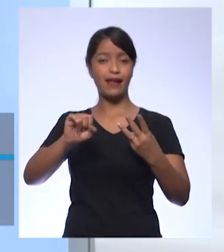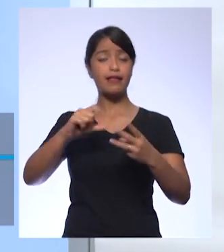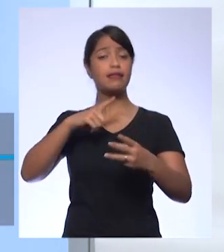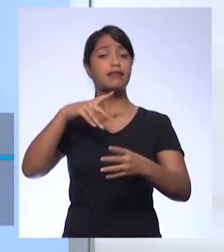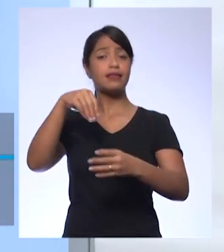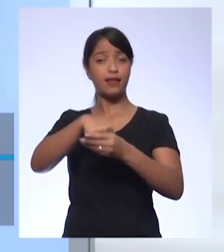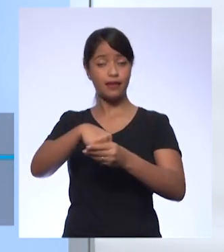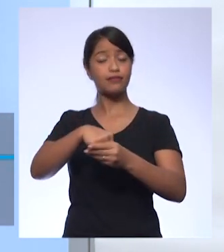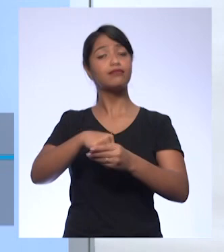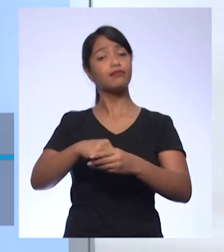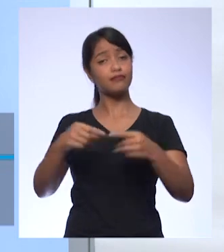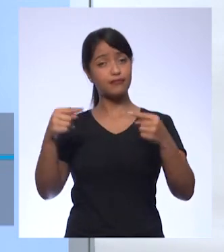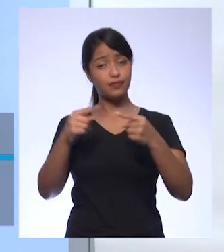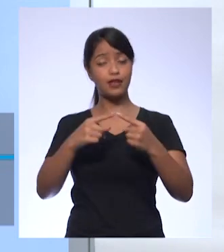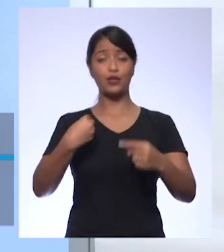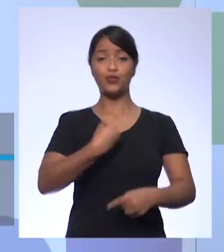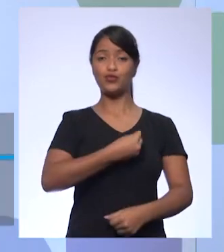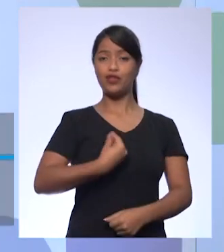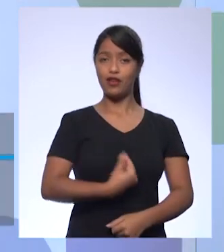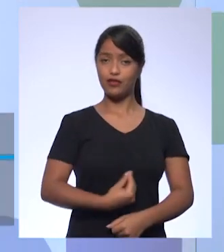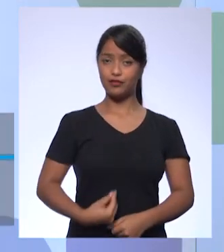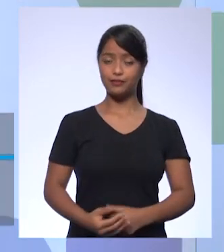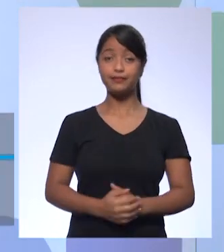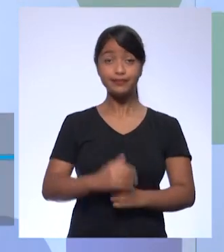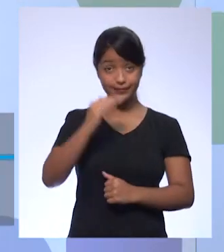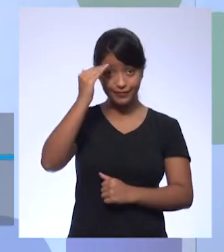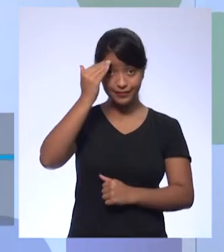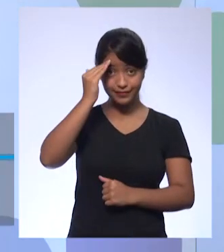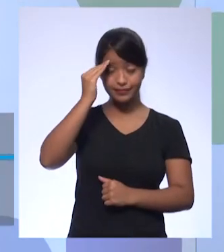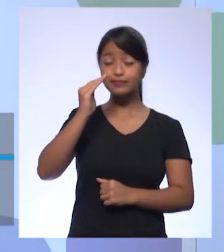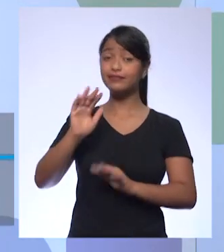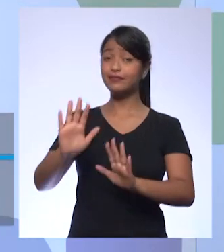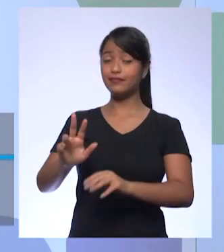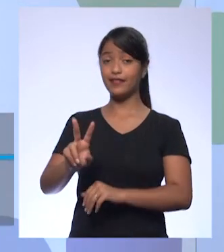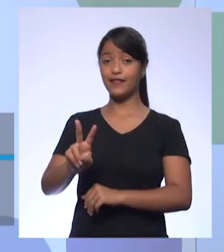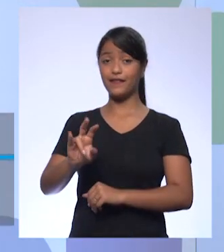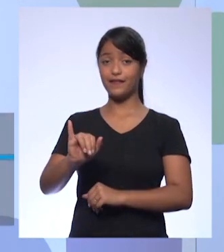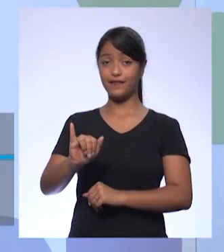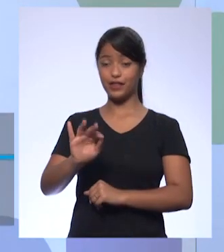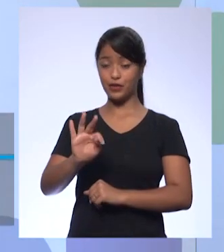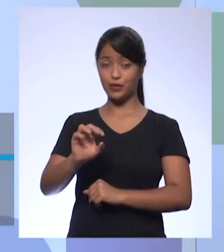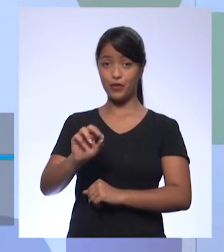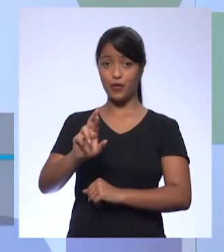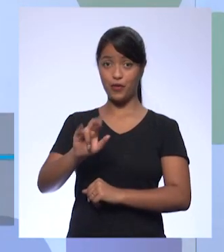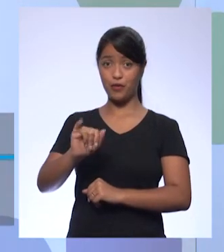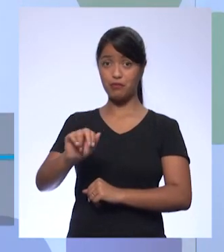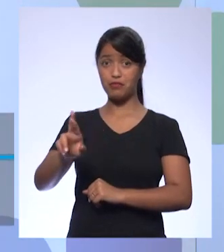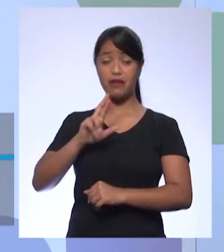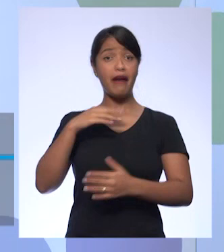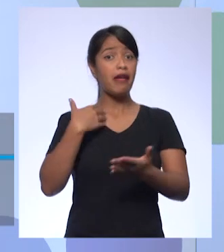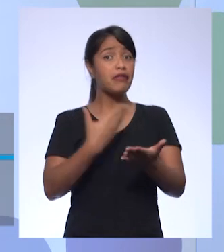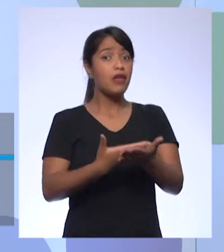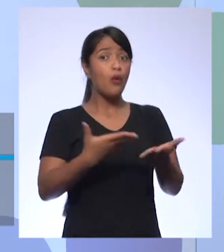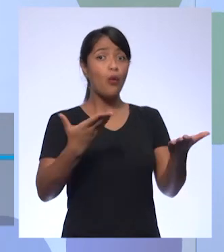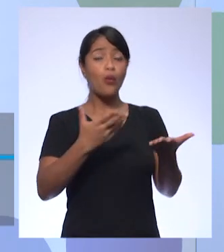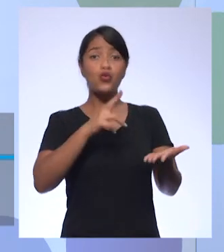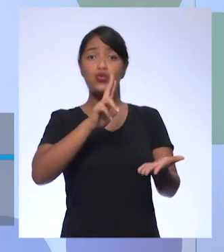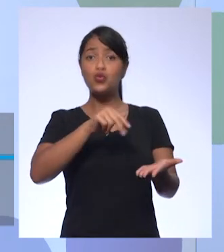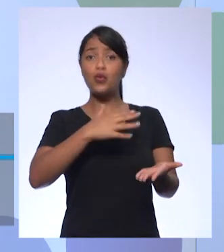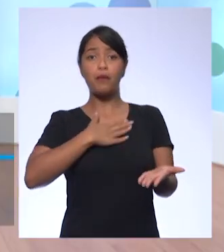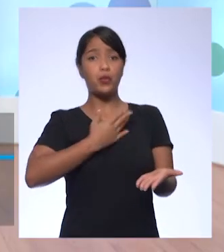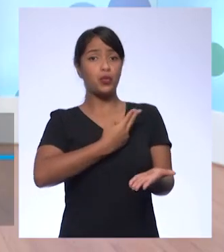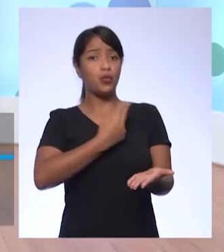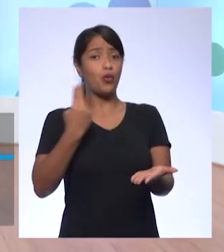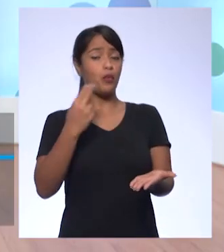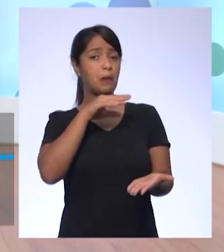nutrientes, tá bom? Entendeu aí a Vitória? Vitória, eu estou falando o nome dela aqui pela primeira vez, ela diz aqui, ó. Ah. Nunca falaram até hoje meu Oh, nome. meu Deus do